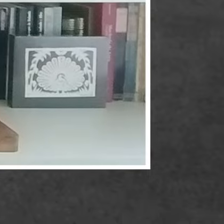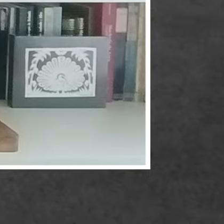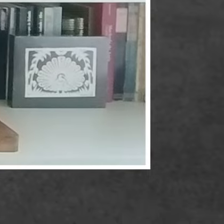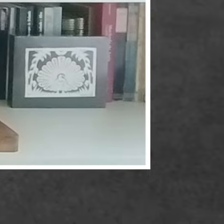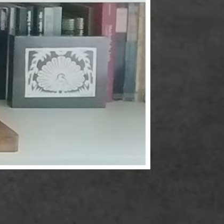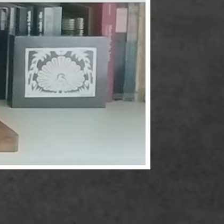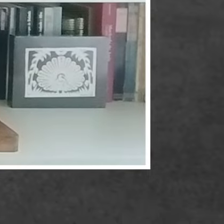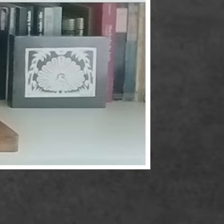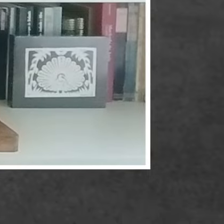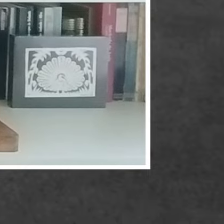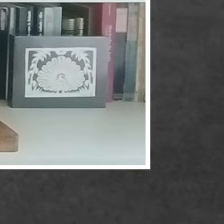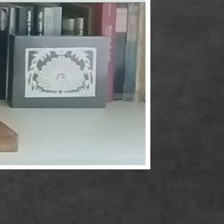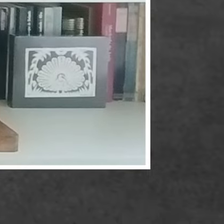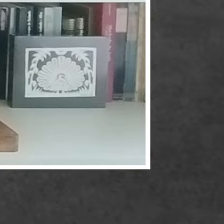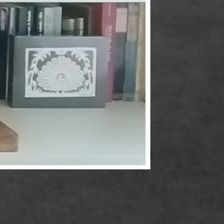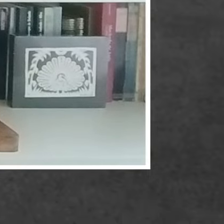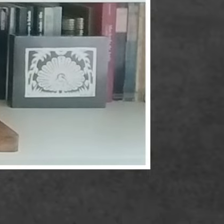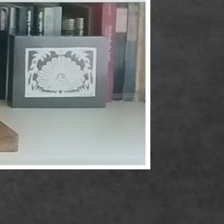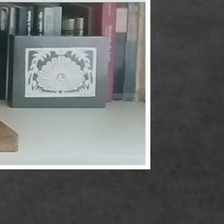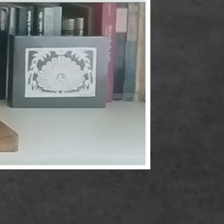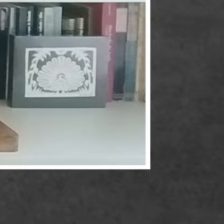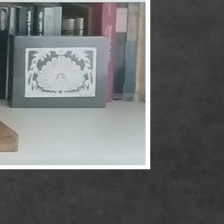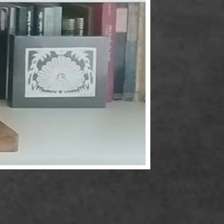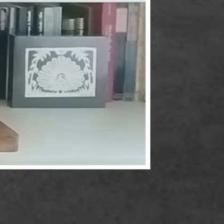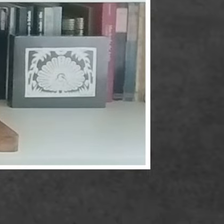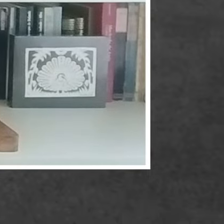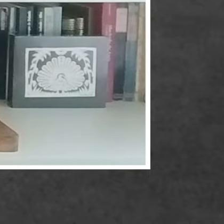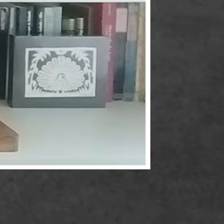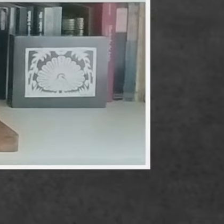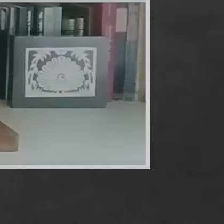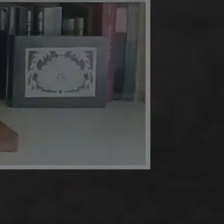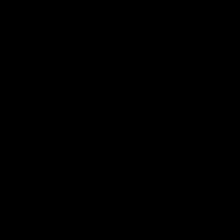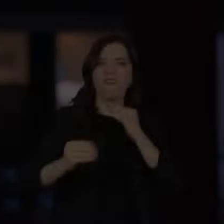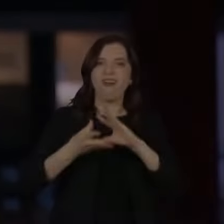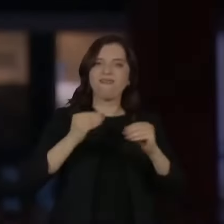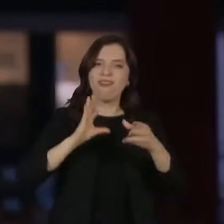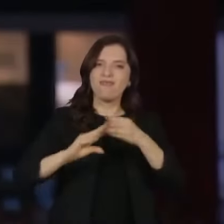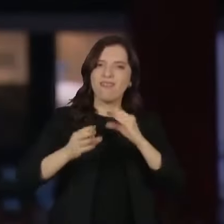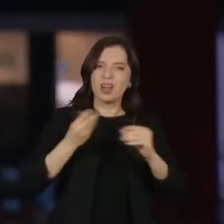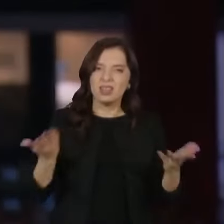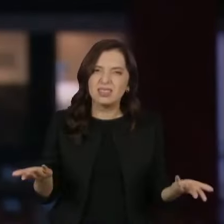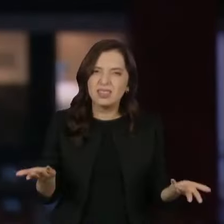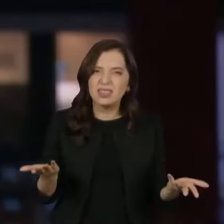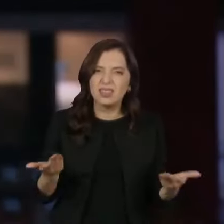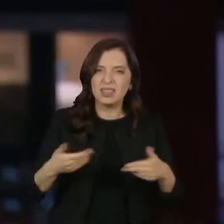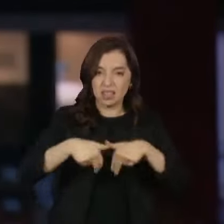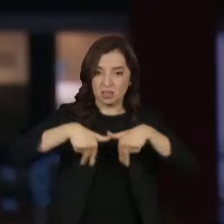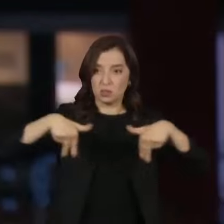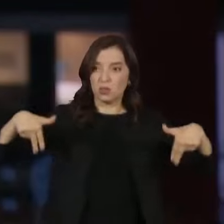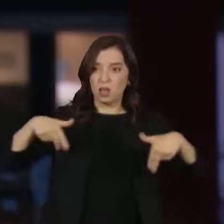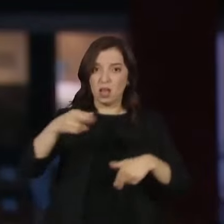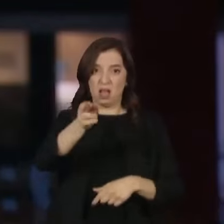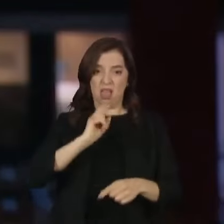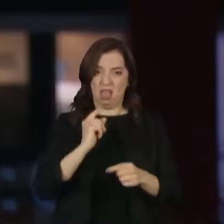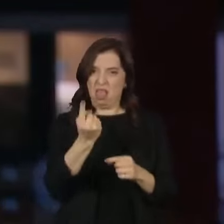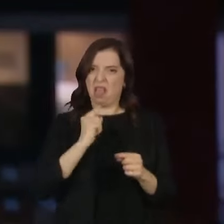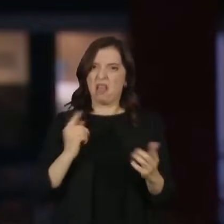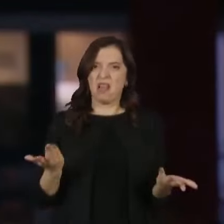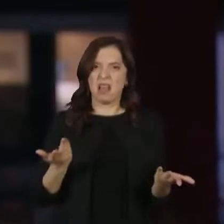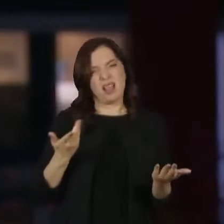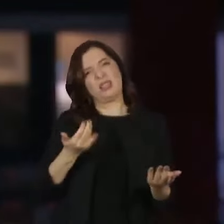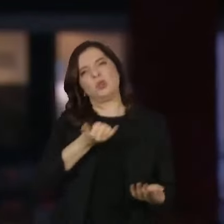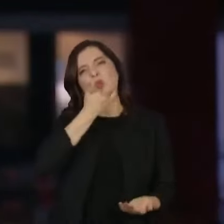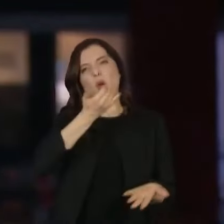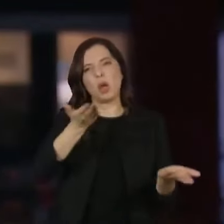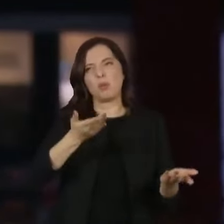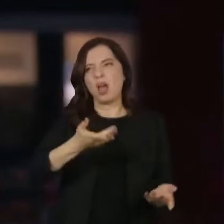A semana na política foi marcada pela disputa eleitoral em São Paulo. A cadeirada dada pelo apresentador José Luiz da